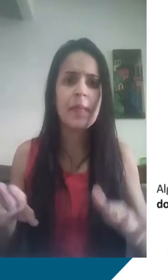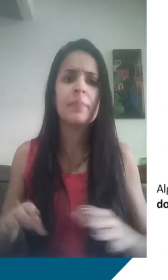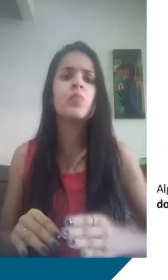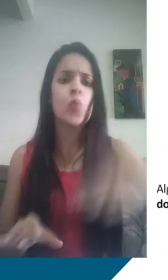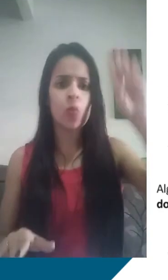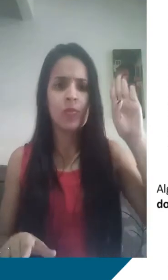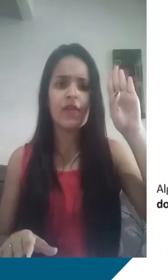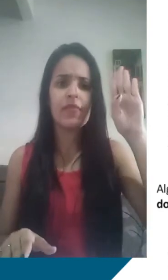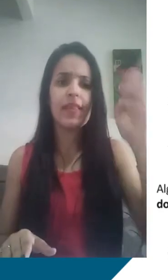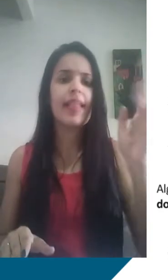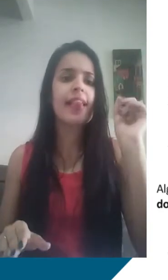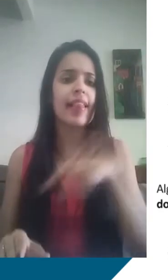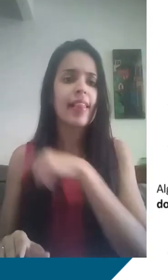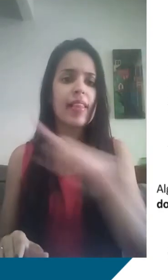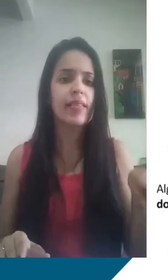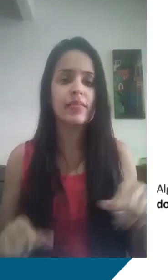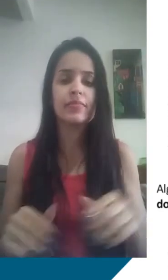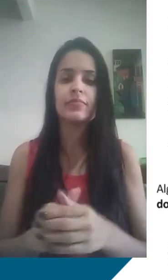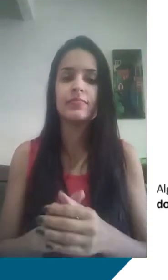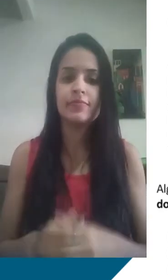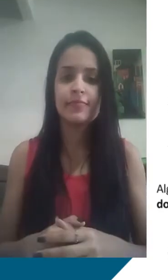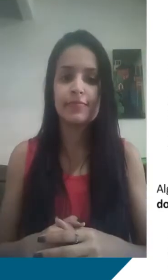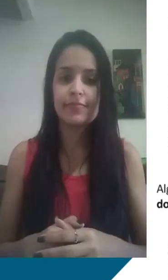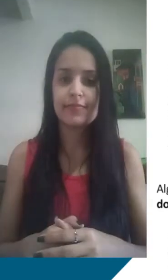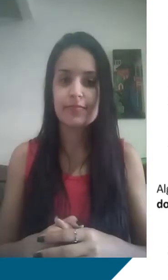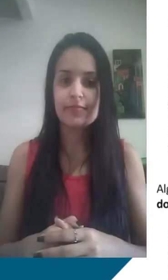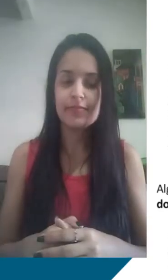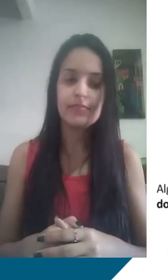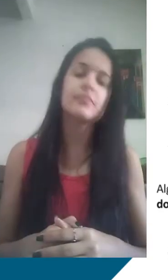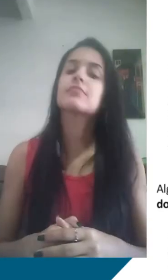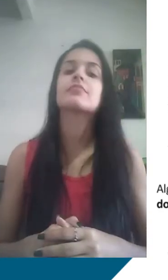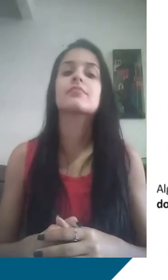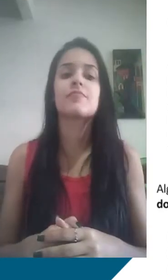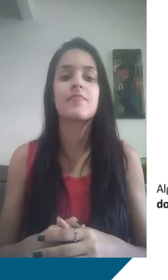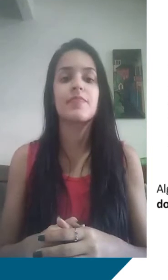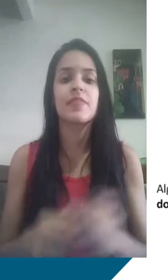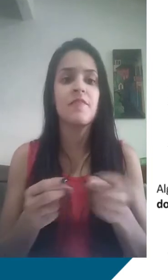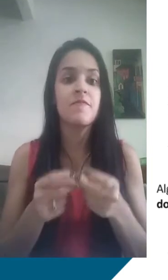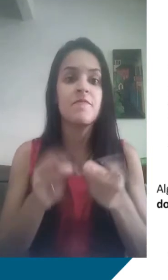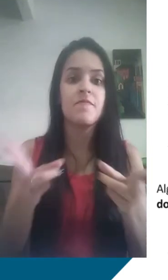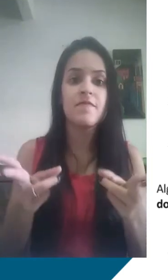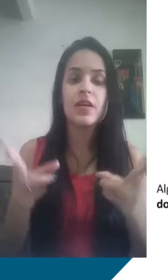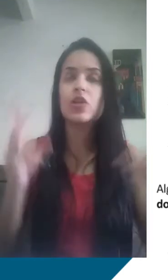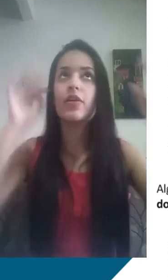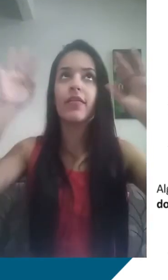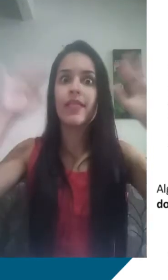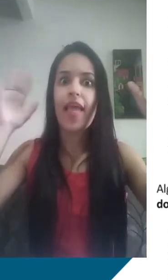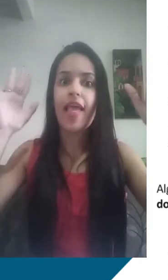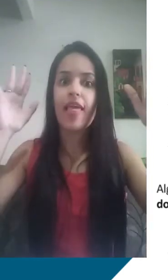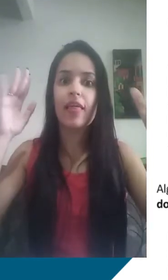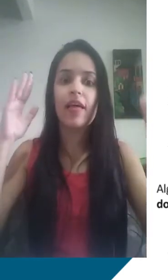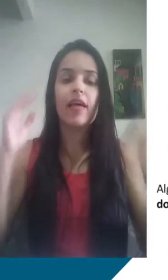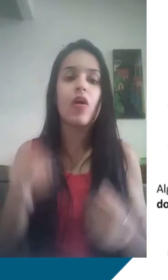A publicidade se vale deste recurso linguístico imagético como seu principal instrumento. Vende a ficção como real, o